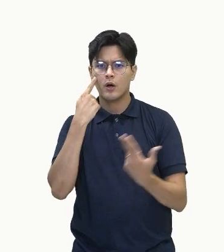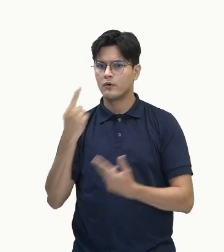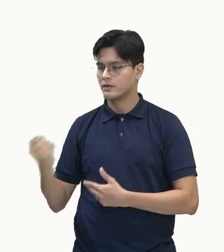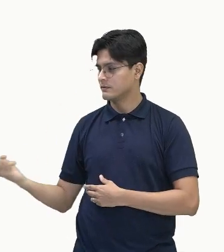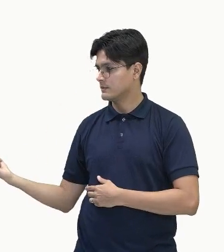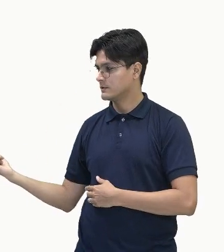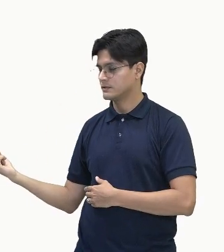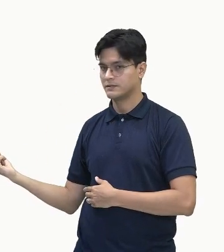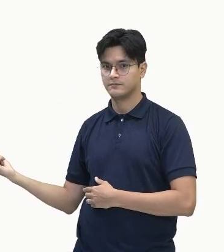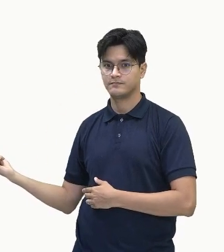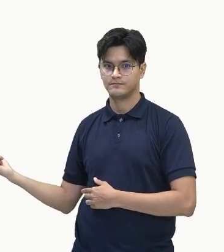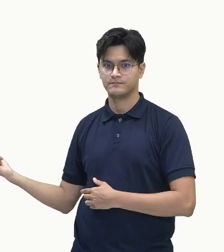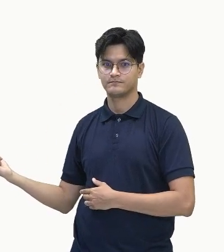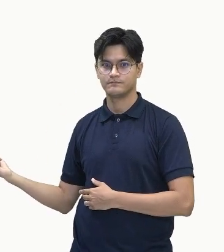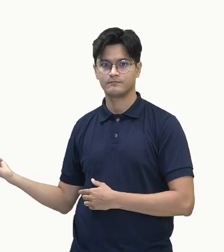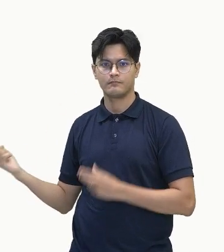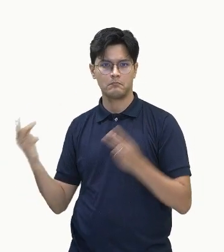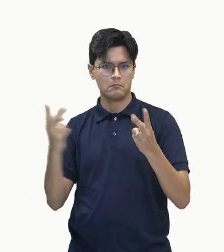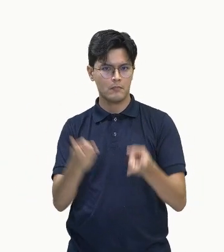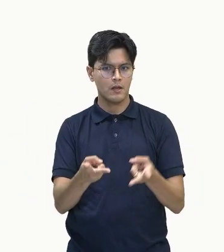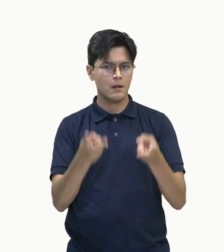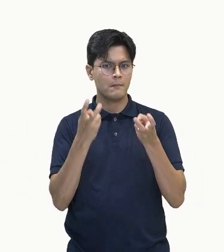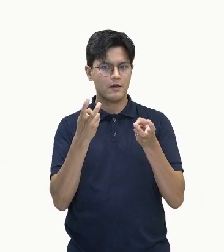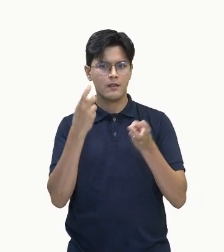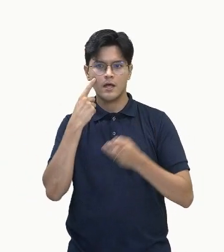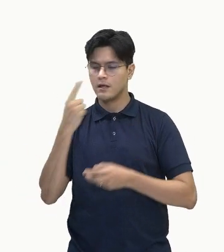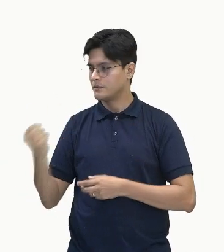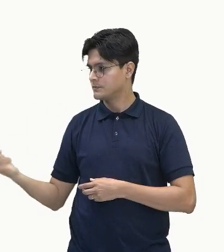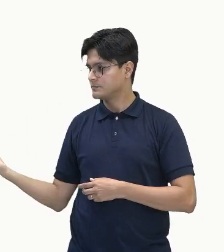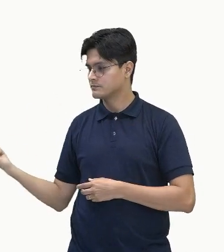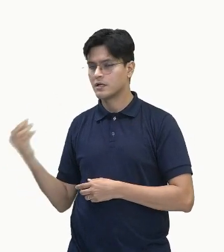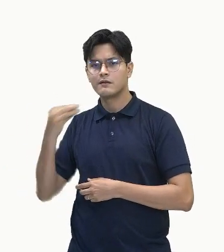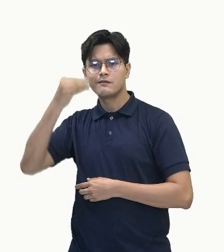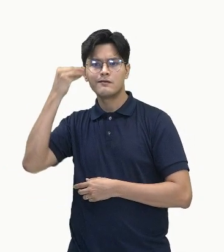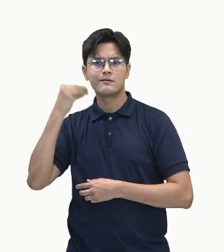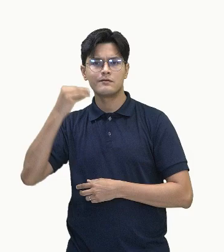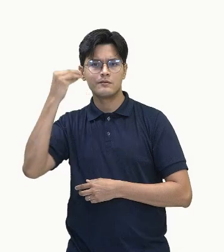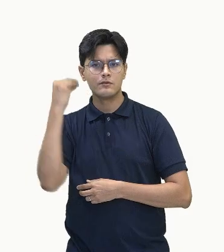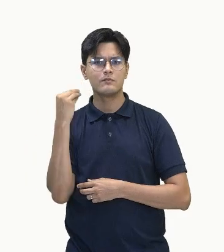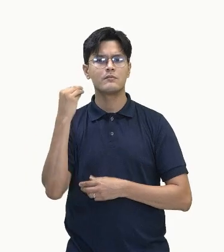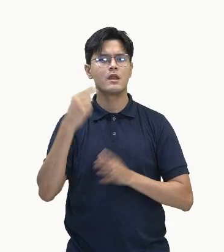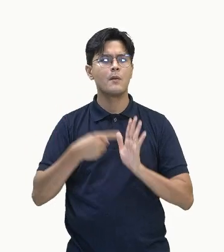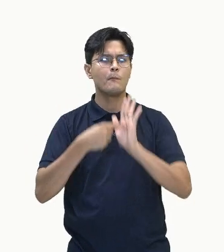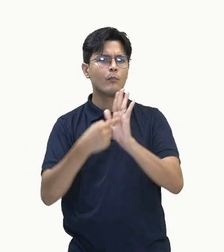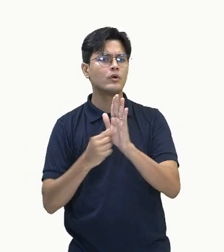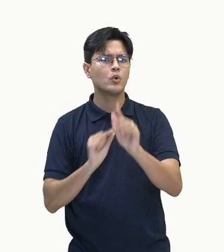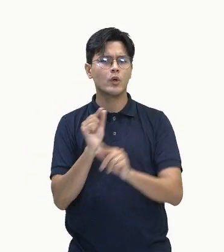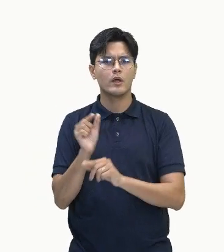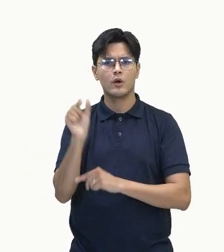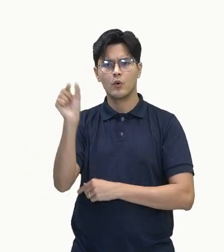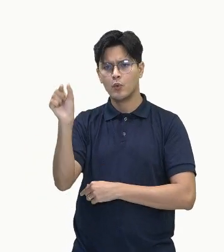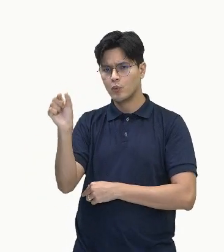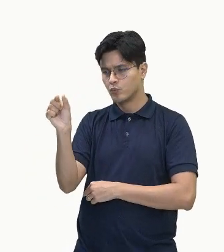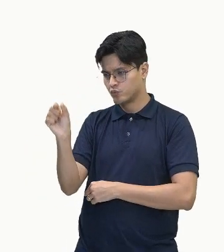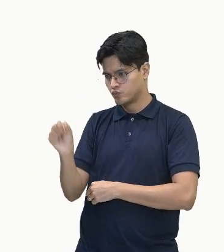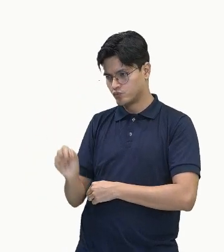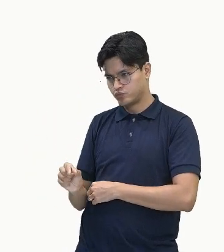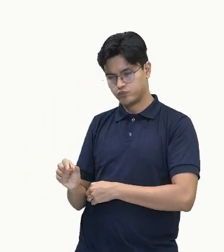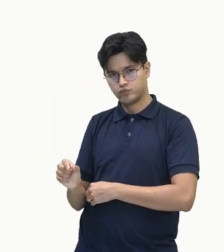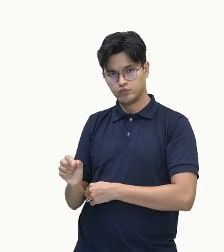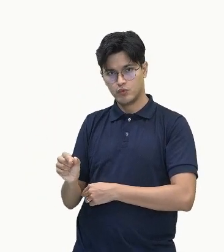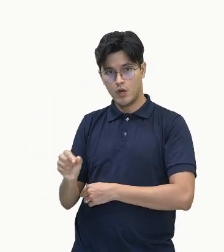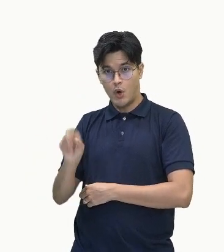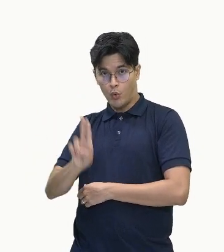fenda dupla. Você vê aqui, nesse experimento, que ele projetou aqui a luz, ó, a gente colocou aqui uma lanterna, né,